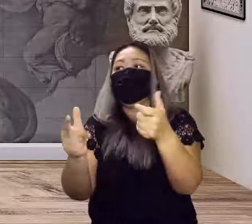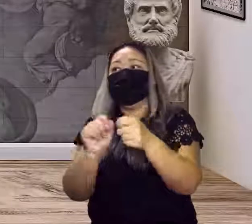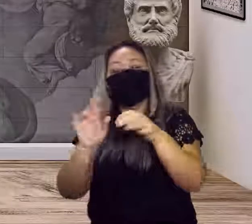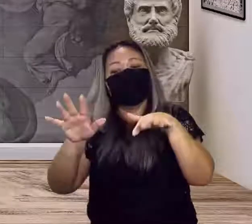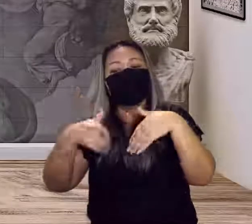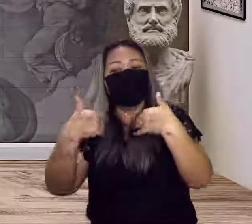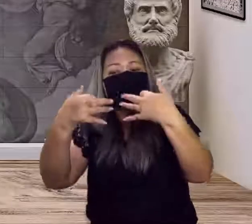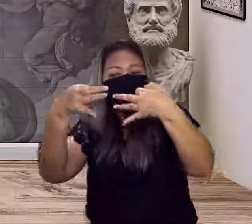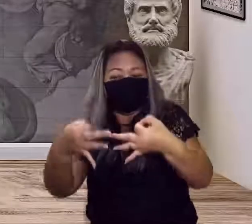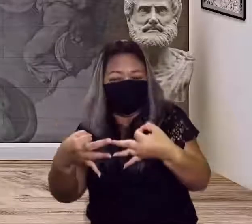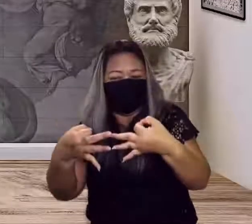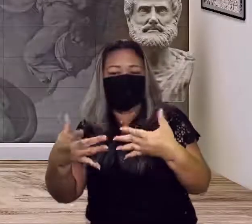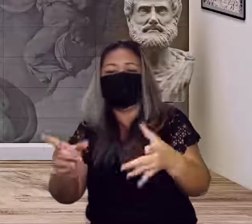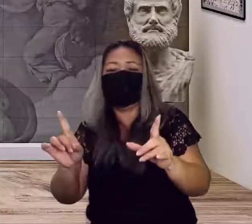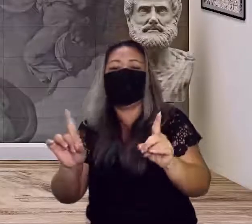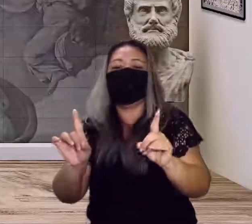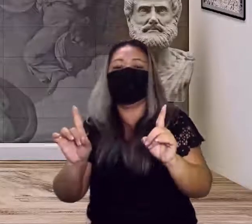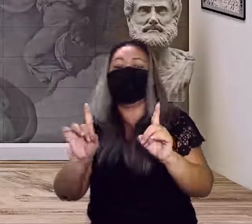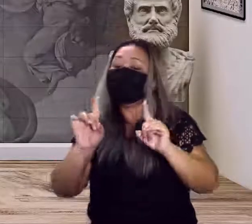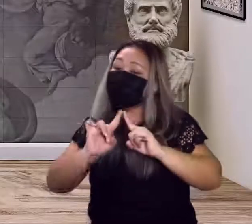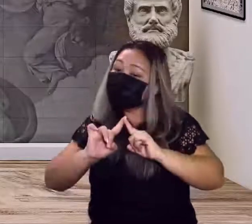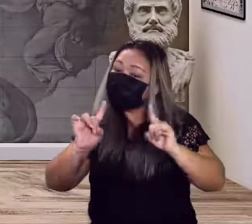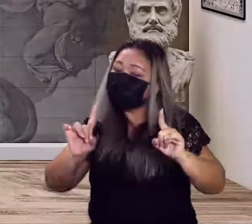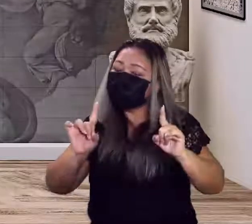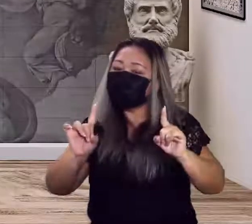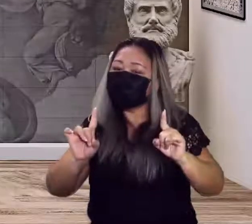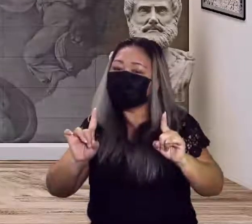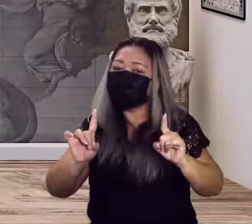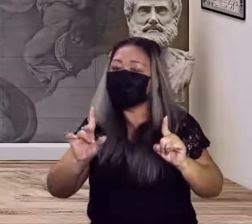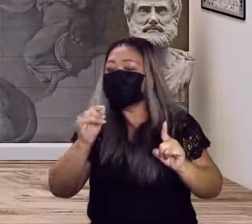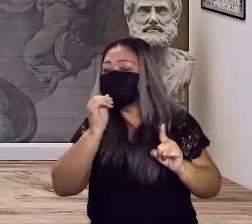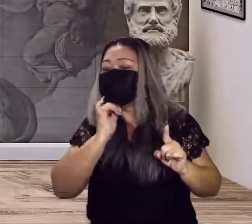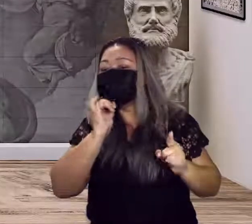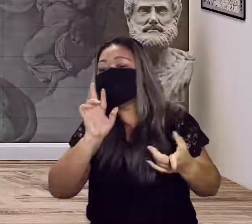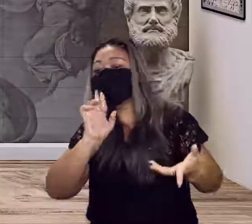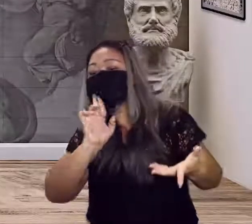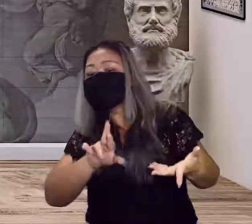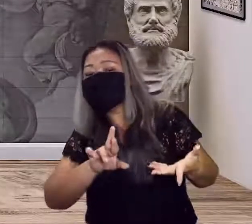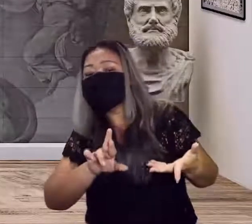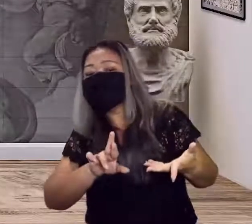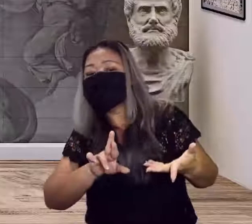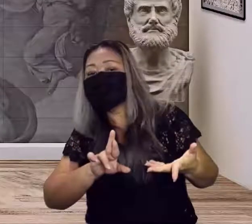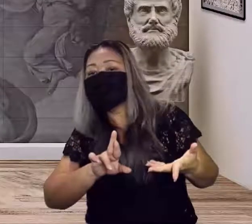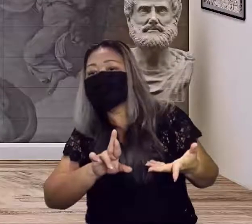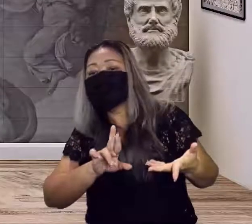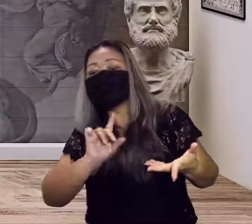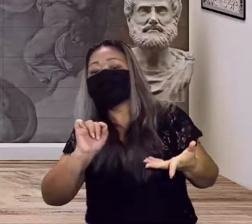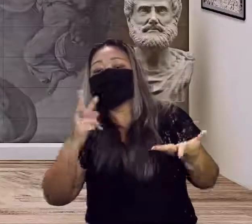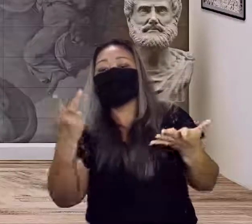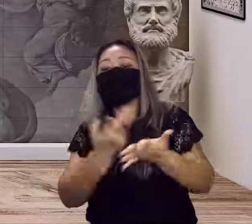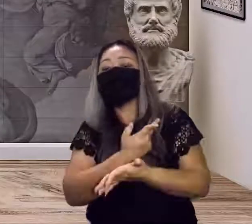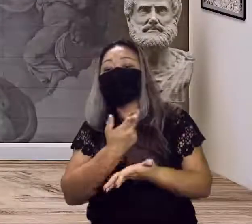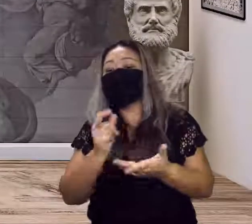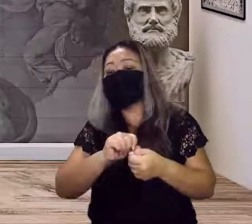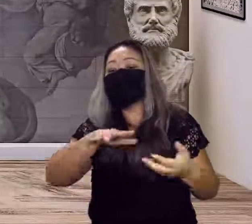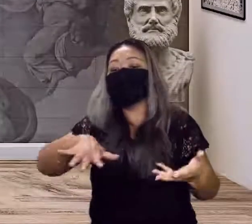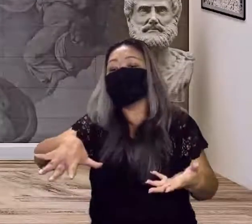e exata, tá? Mas é uma, por exemplo, uma resposta para que ver o que causa no nosso